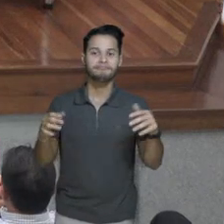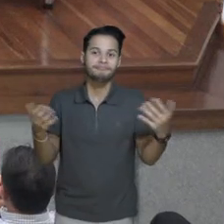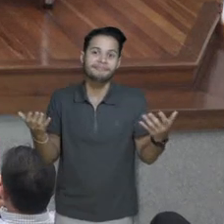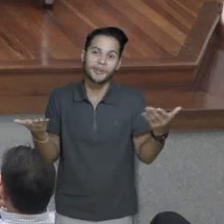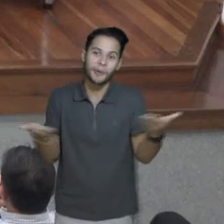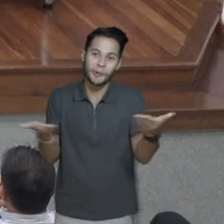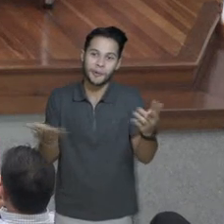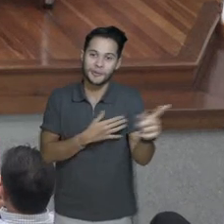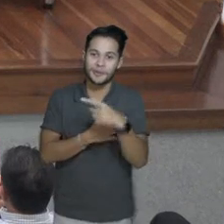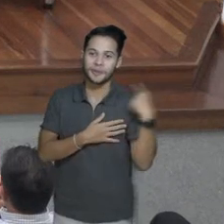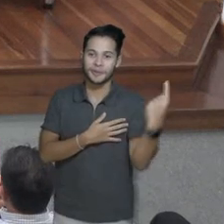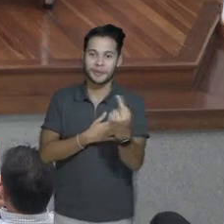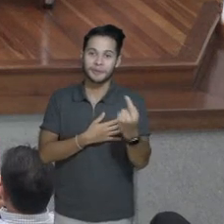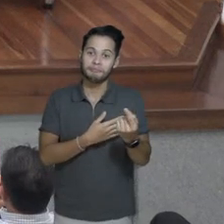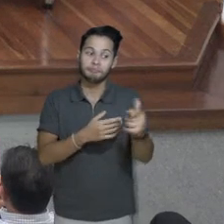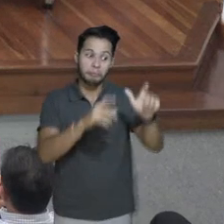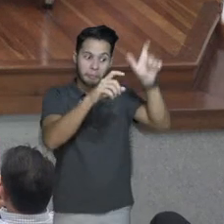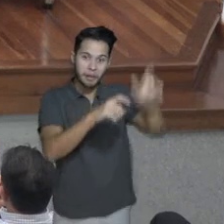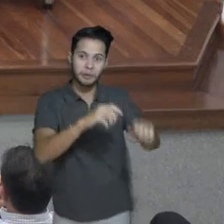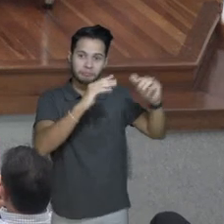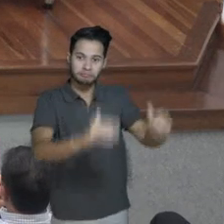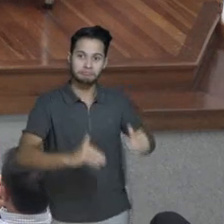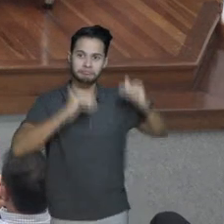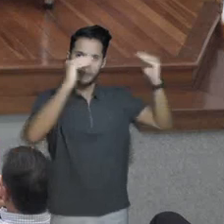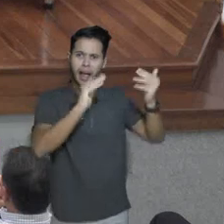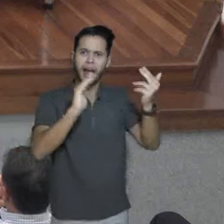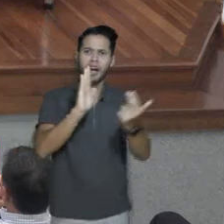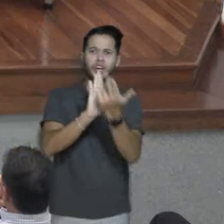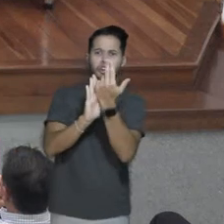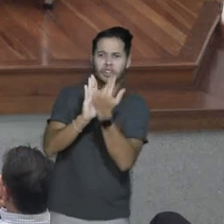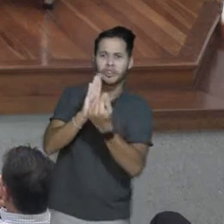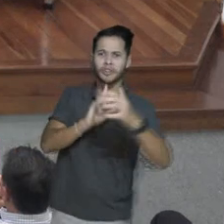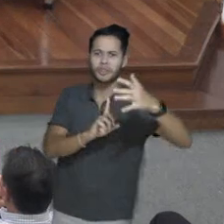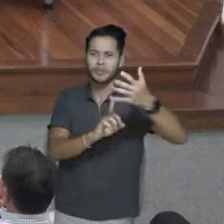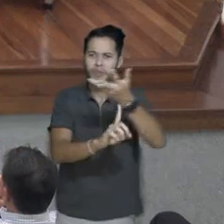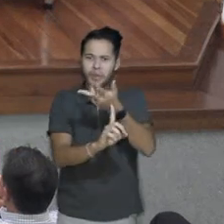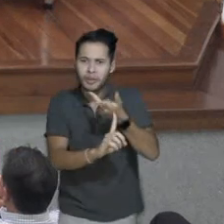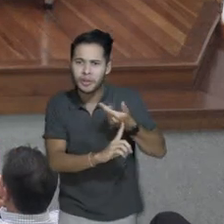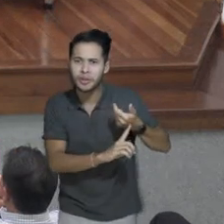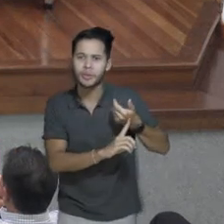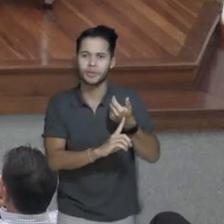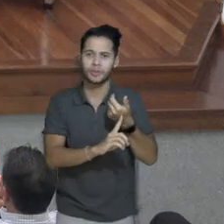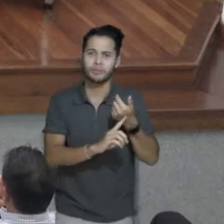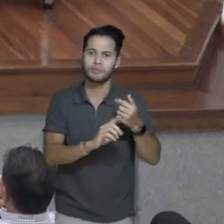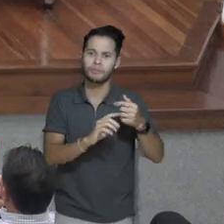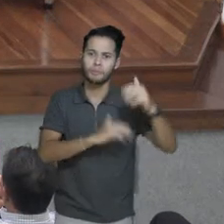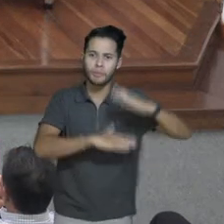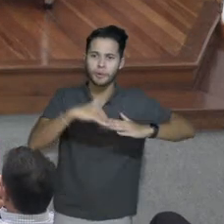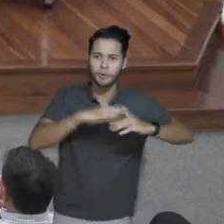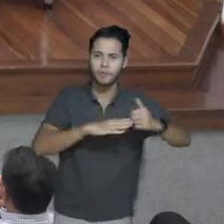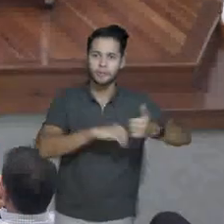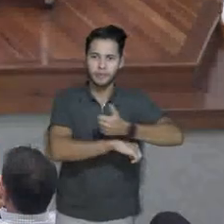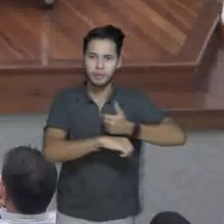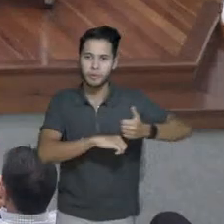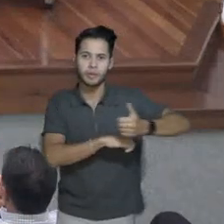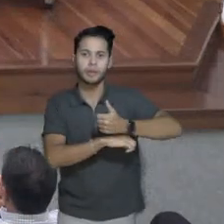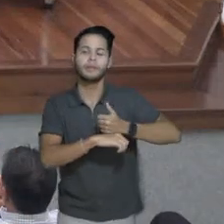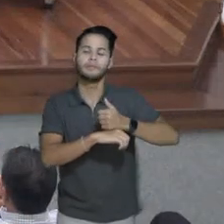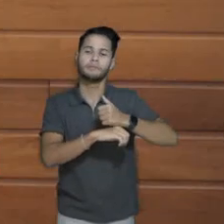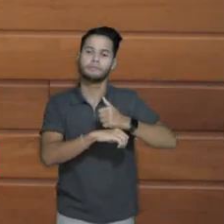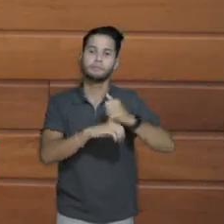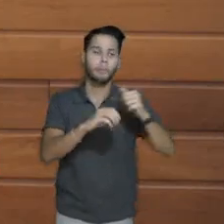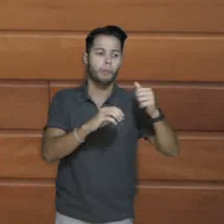diante de um grande artista né reconhecido não só dentro da arte dentro do Mundo da Arte mas reconhecido pela população em